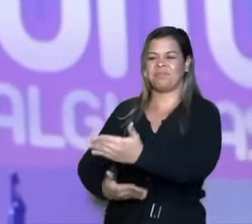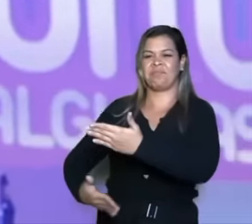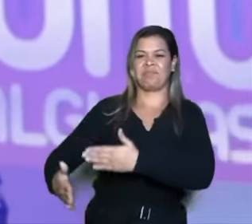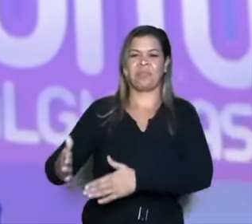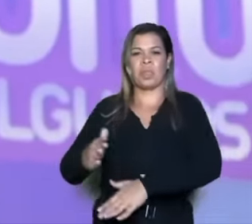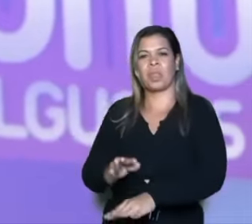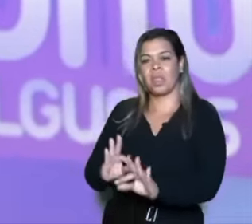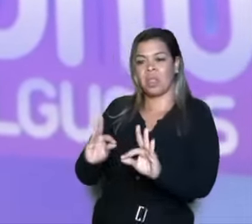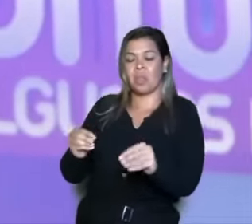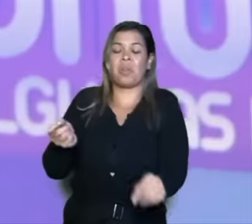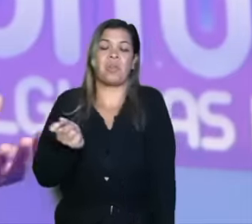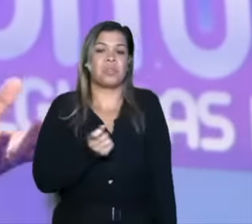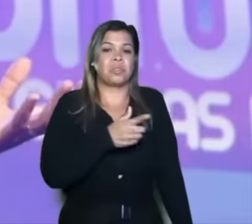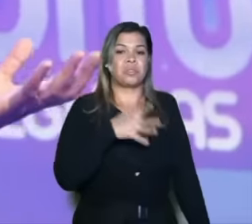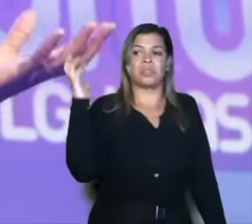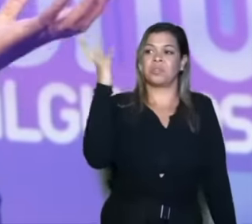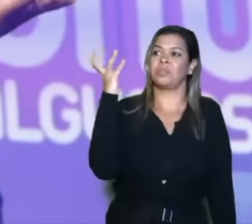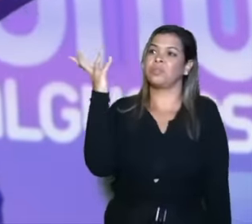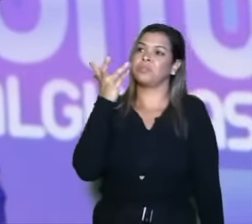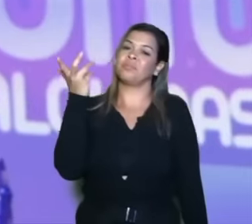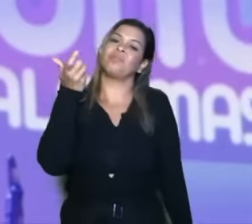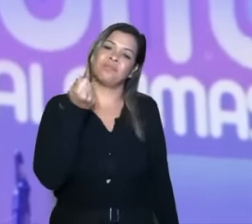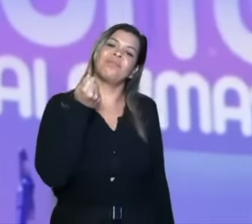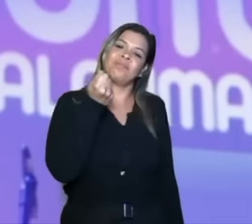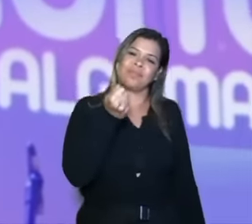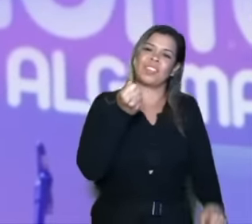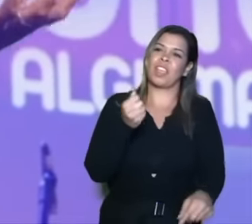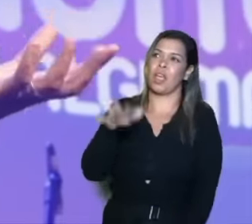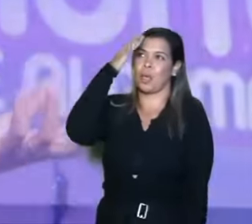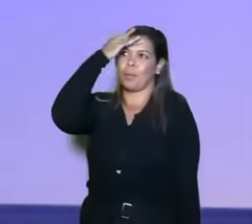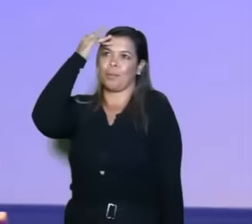será maravilhosa pra quem sabe amar.